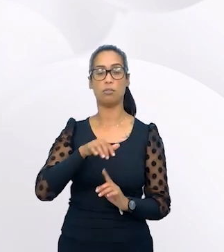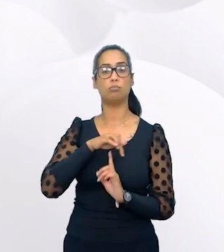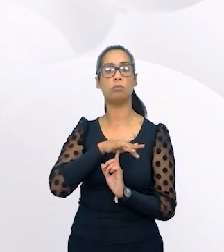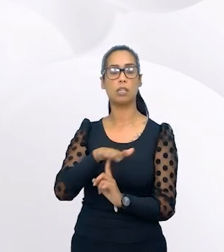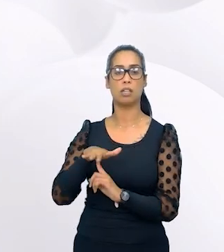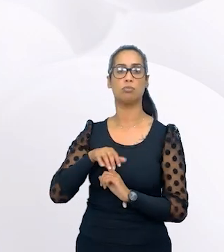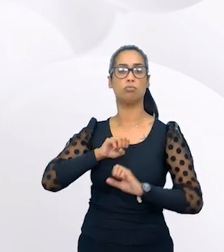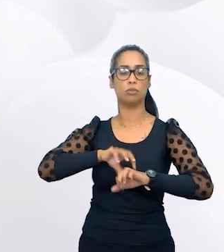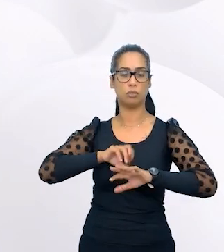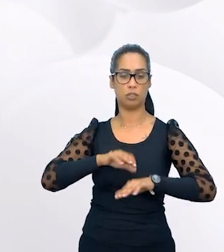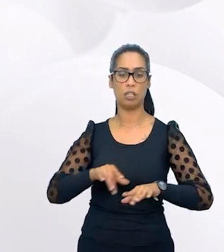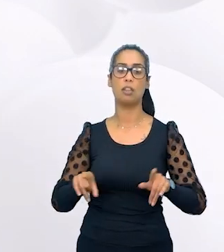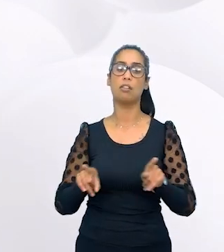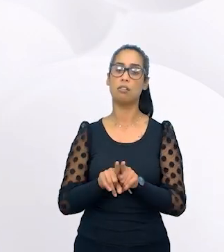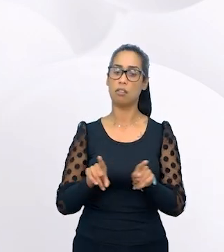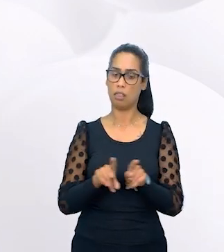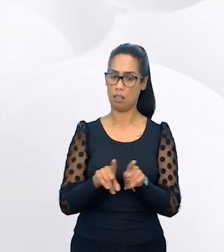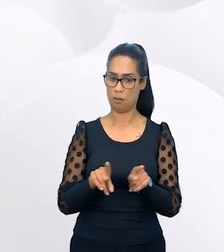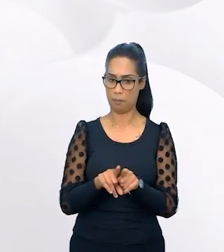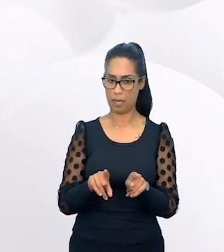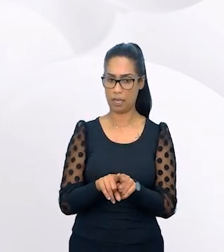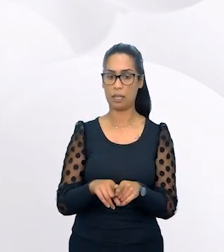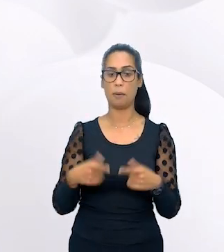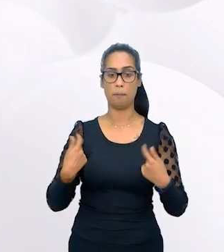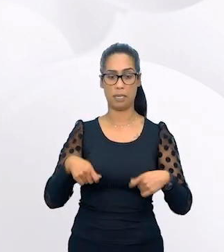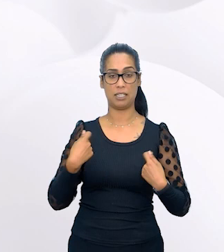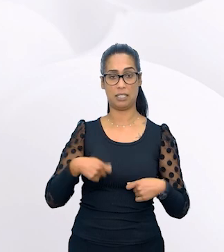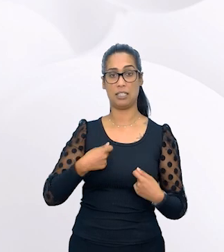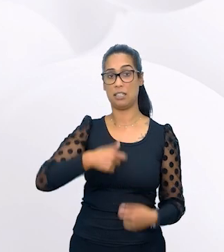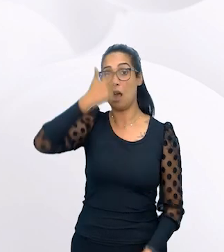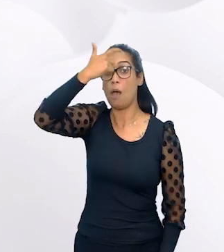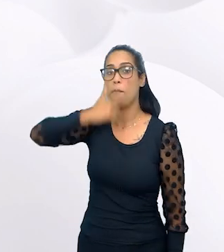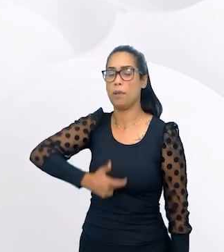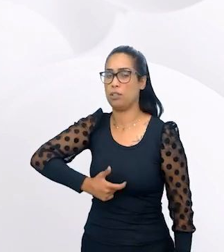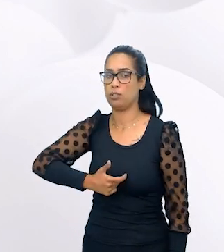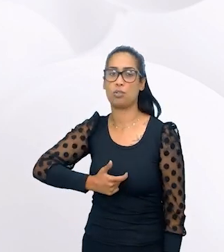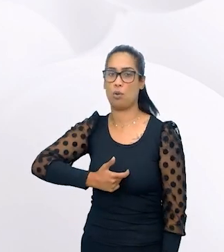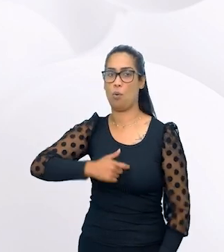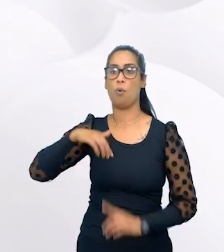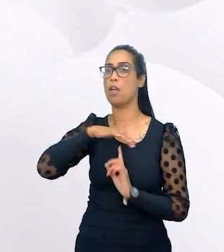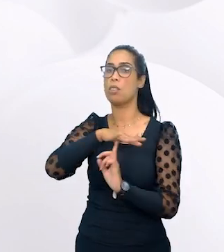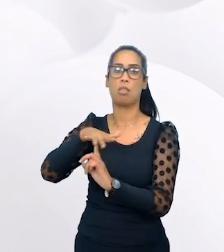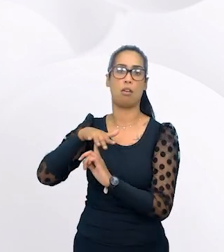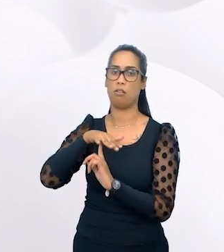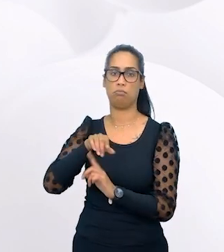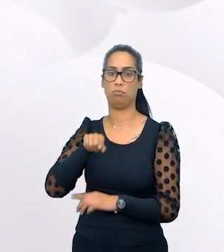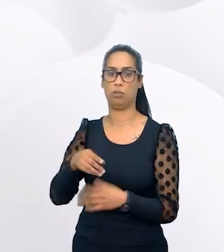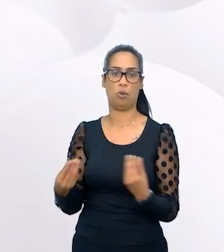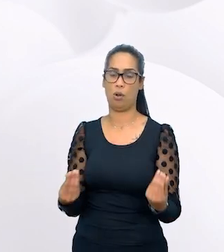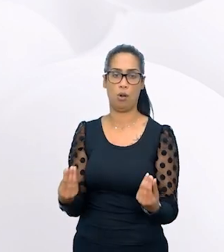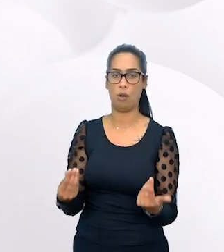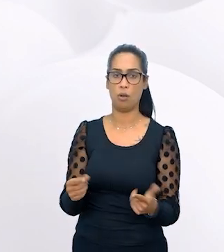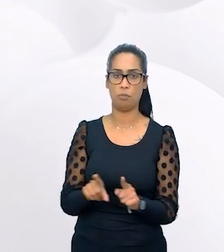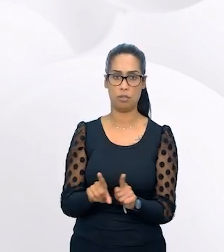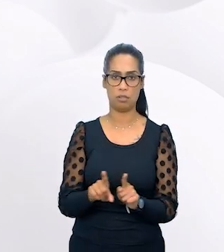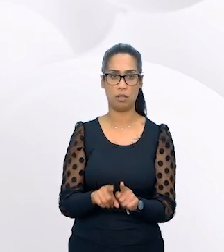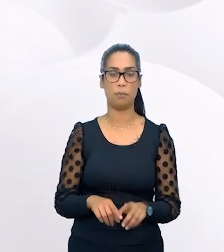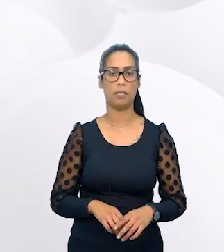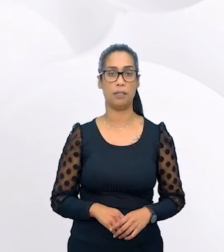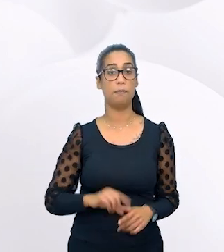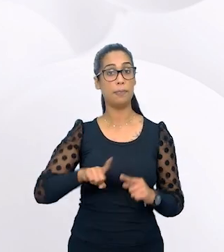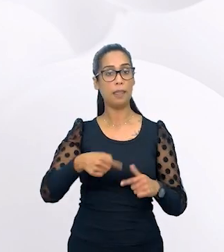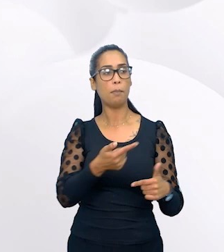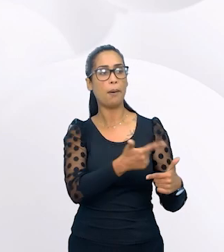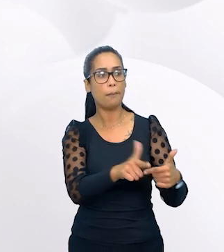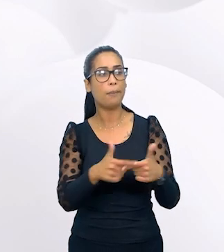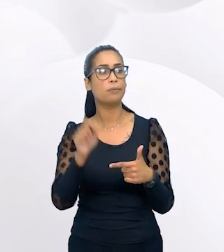sociedade, cidadania ambiental, e isso daí traz para a gente o ensino e aprendizagem a partir da resolução de